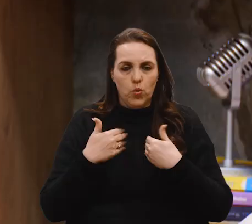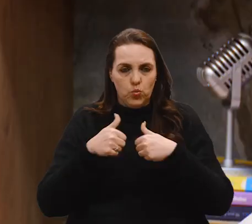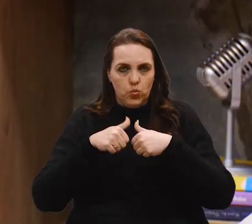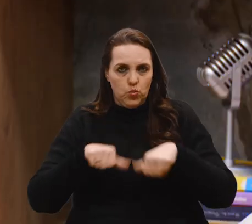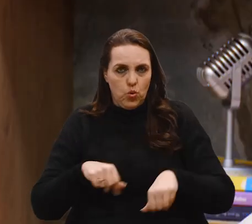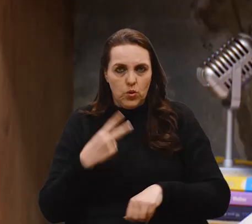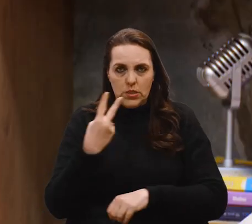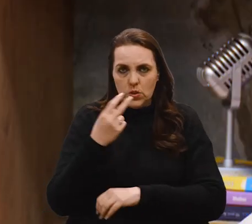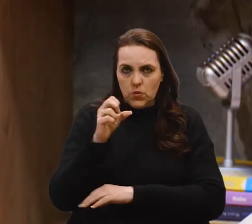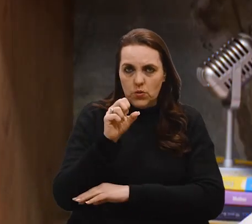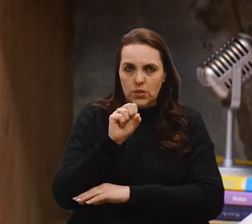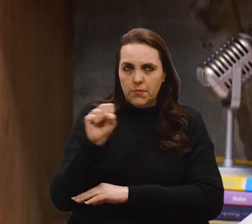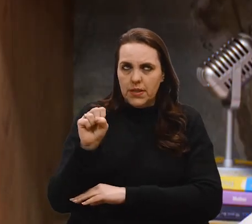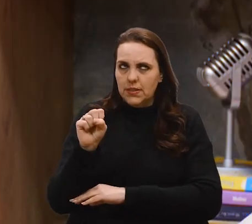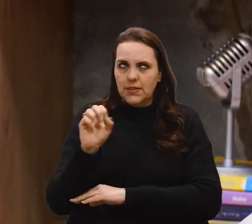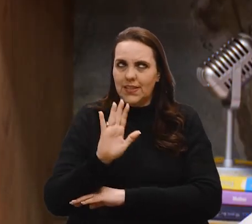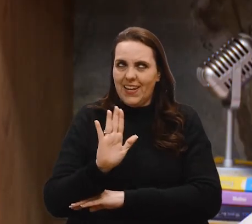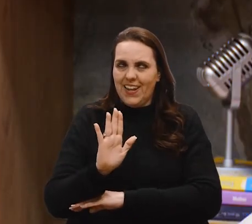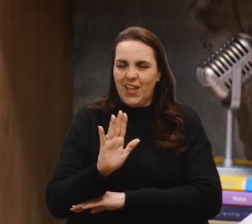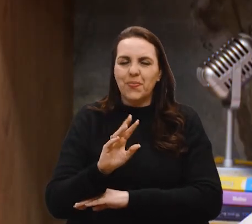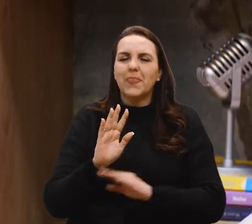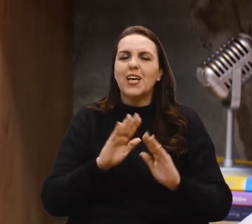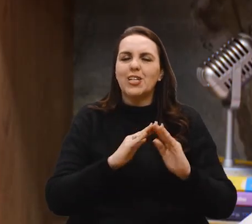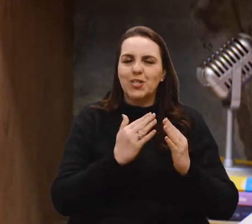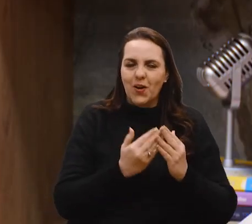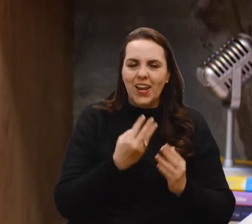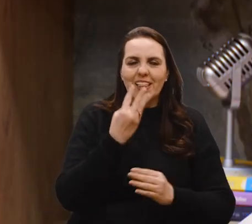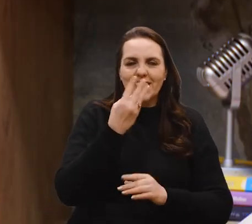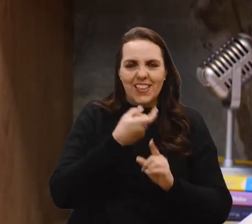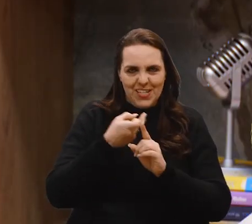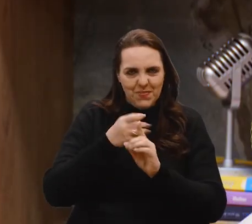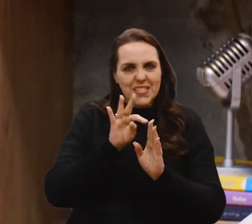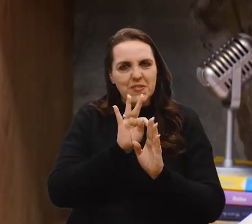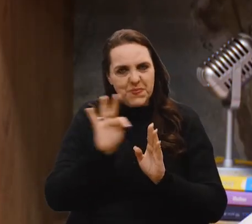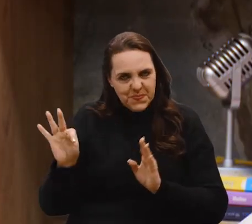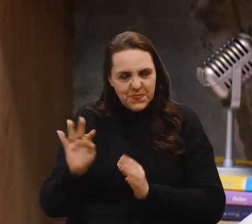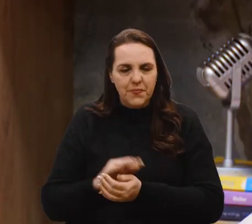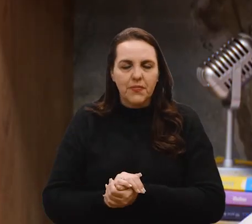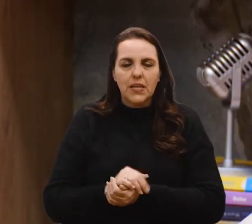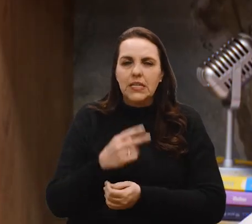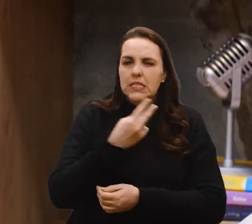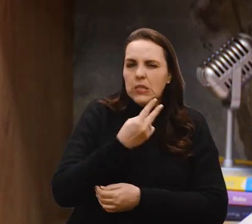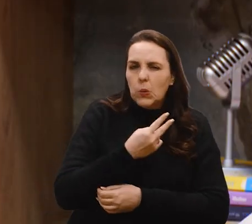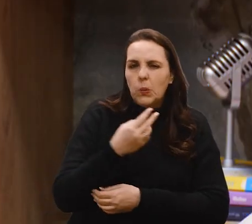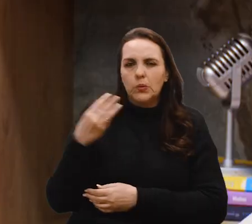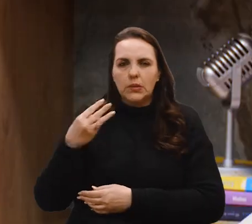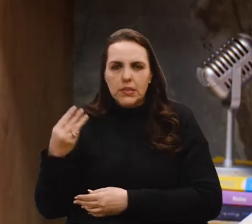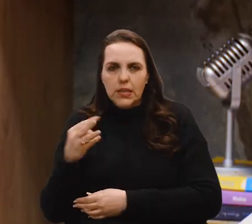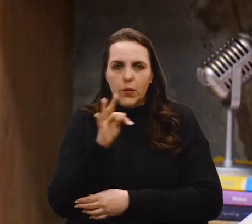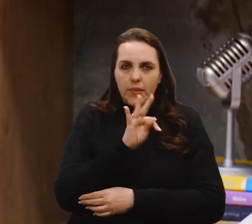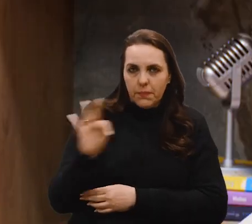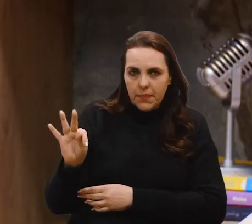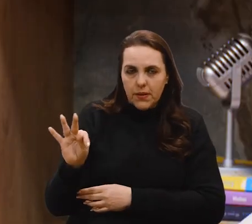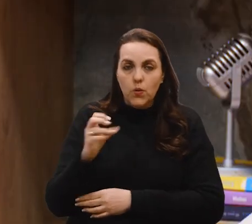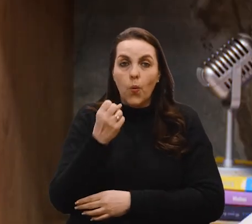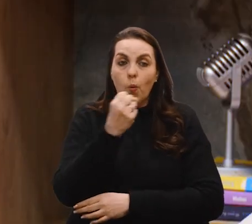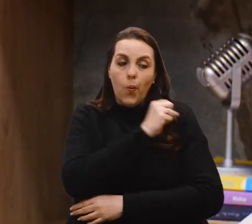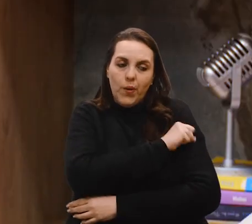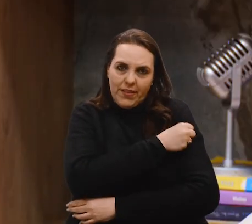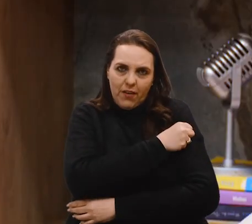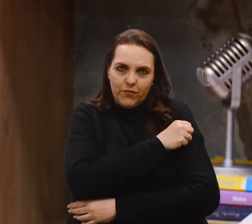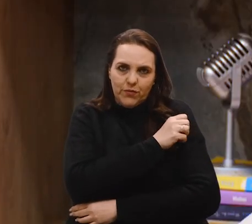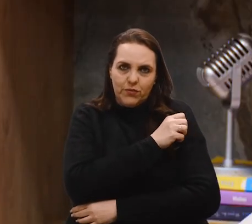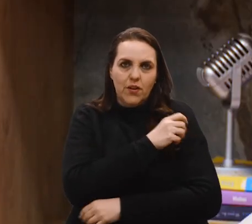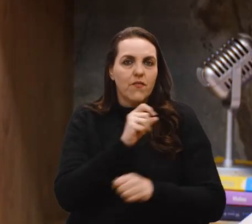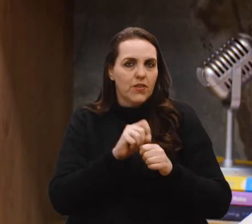segundo semestre... Não, pera. Escola é trimestre. Digamos que eu estivesse no segundo, terceiro trimestre da escola no 8º ano. Eu teria que fazer